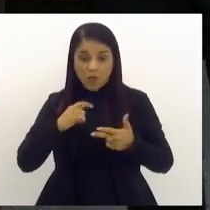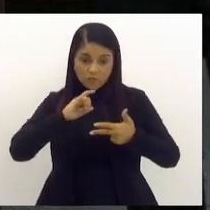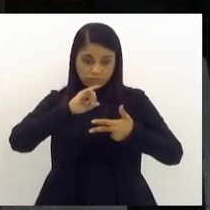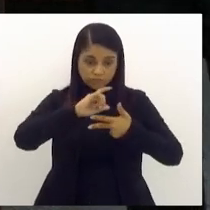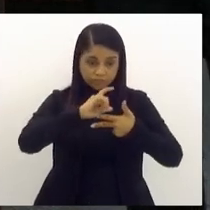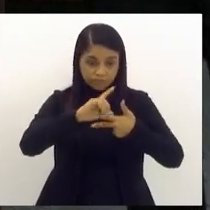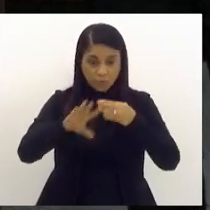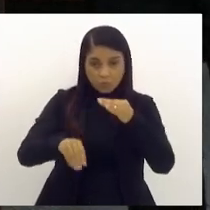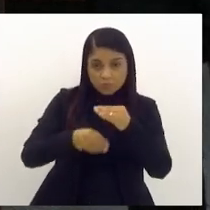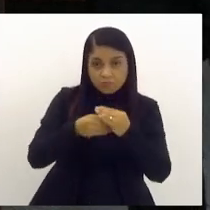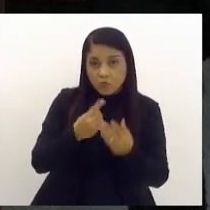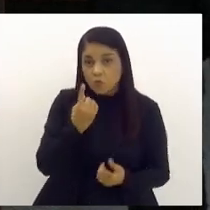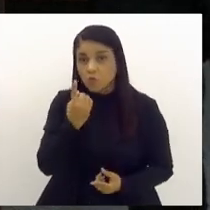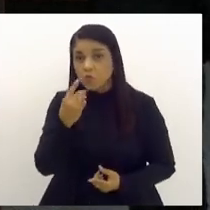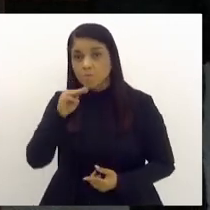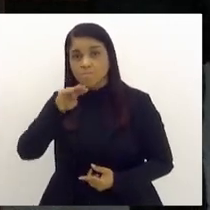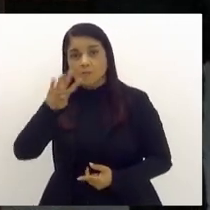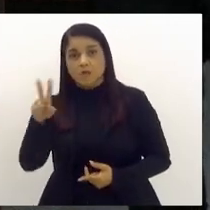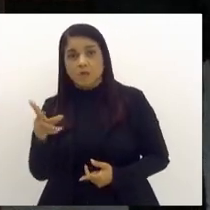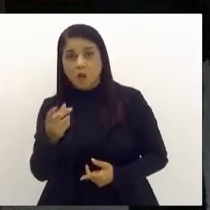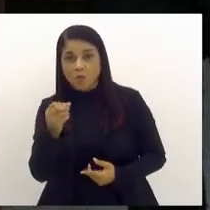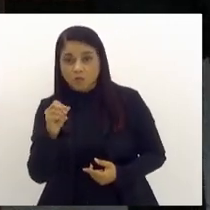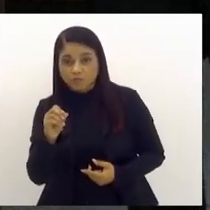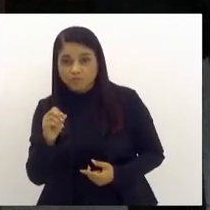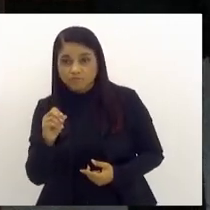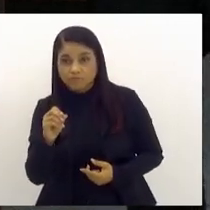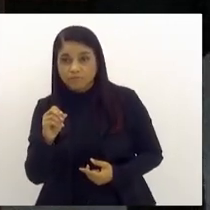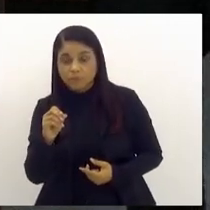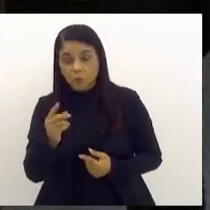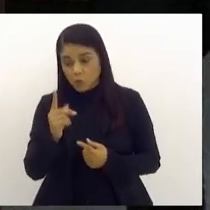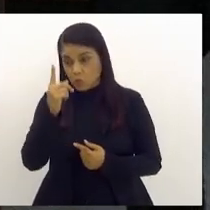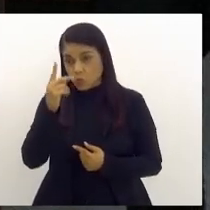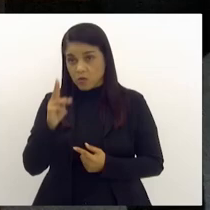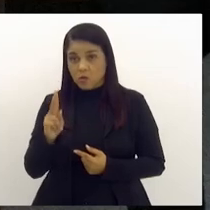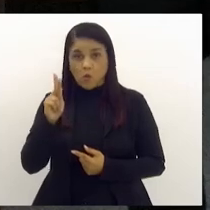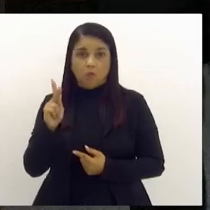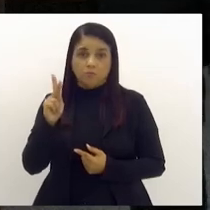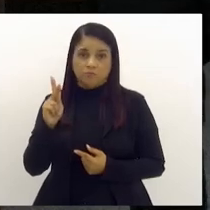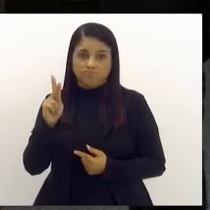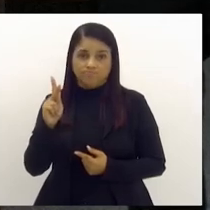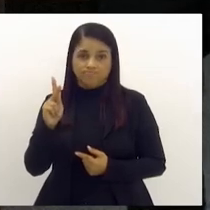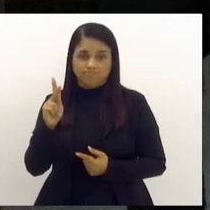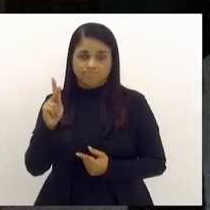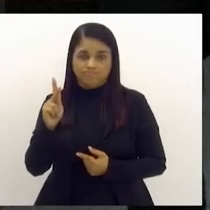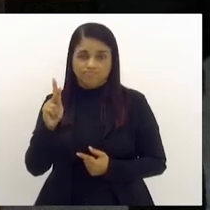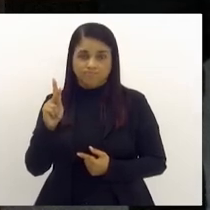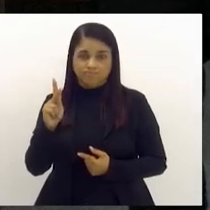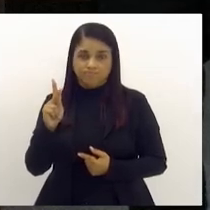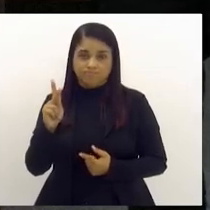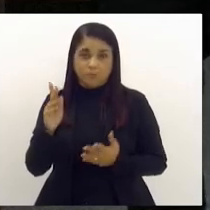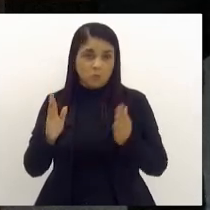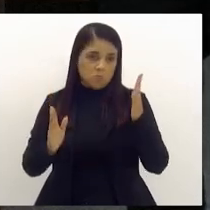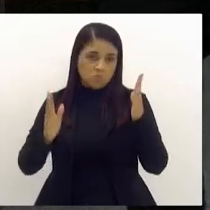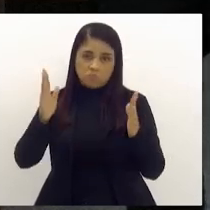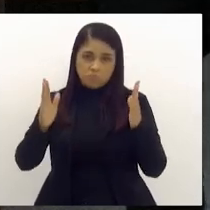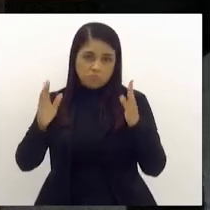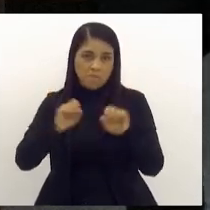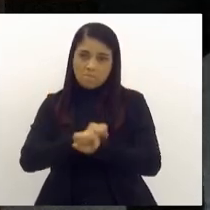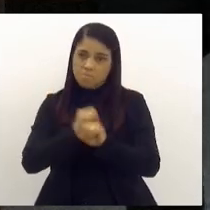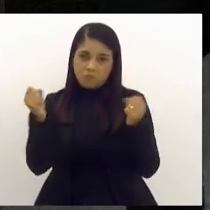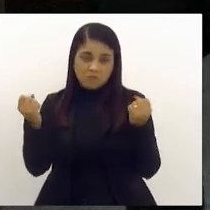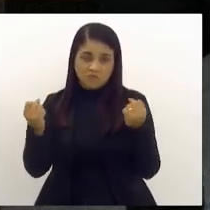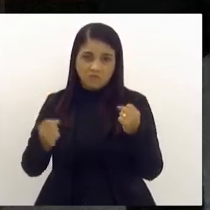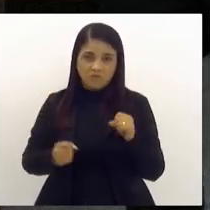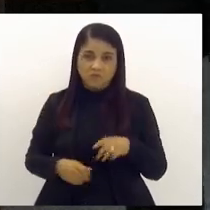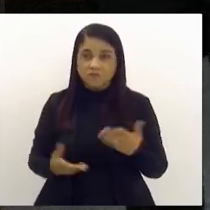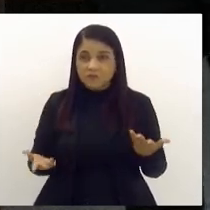1 milhão. 1 milhão dá para fazer 1 quilômetro. Então, não pode ser nesse trecho. Porque o